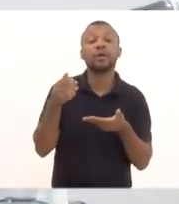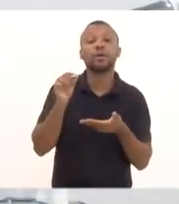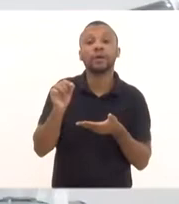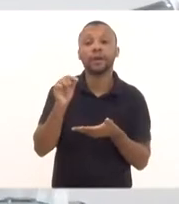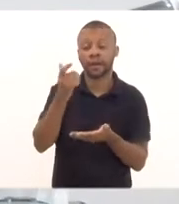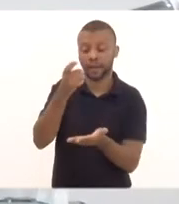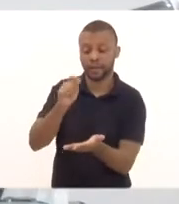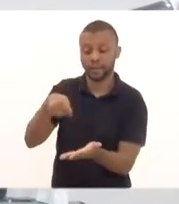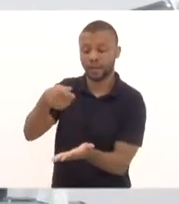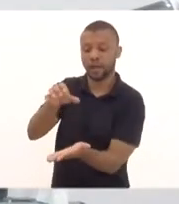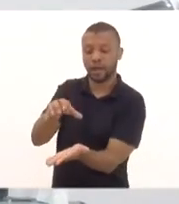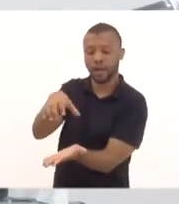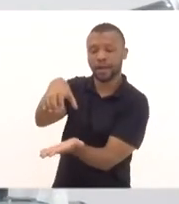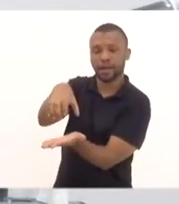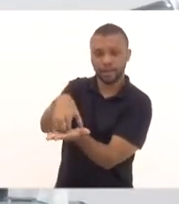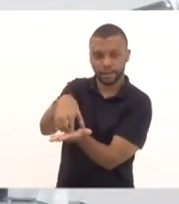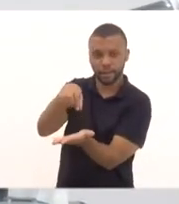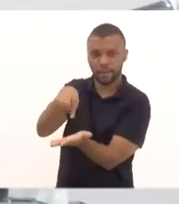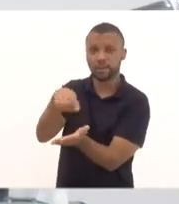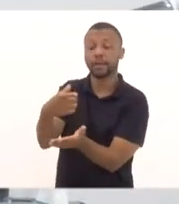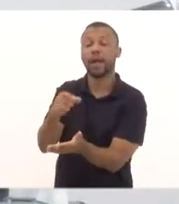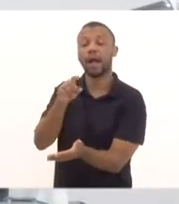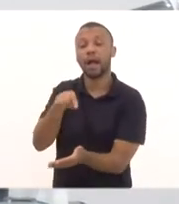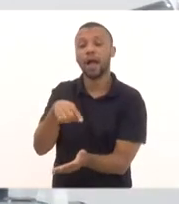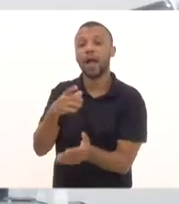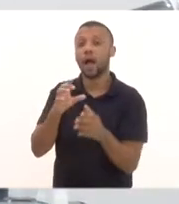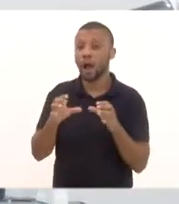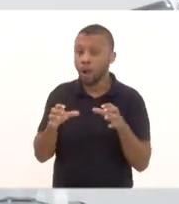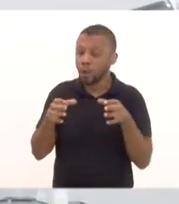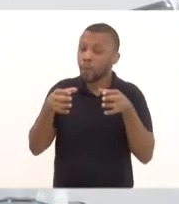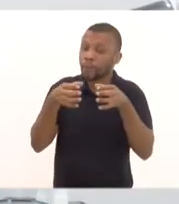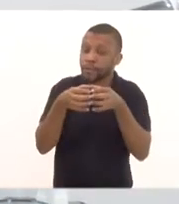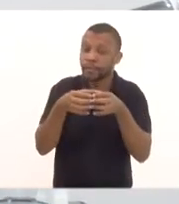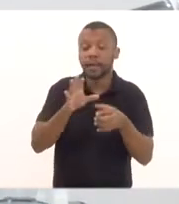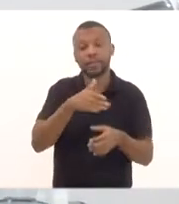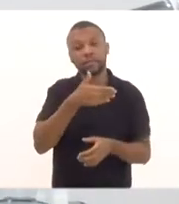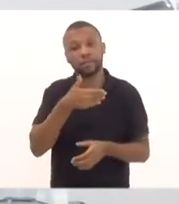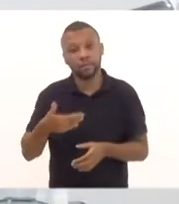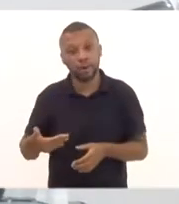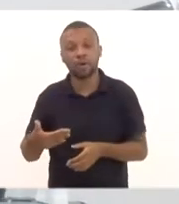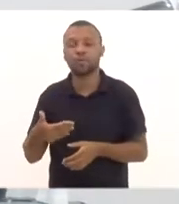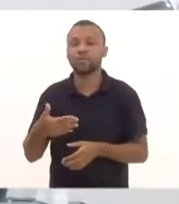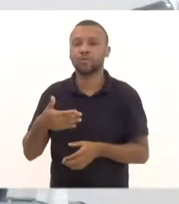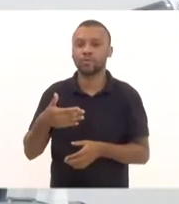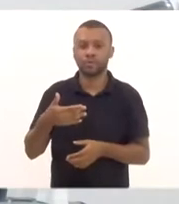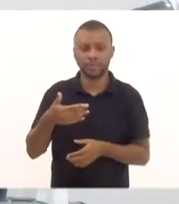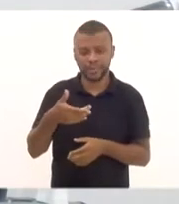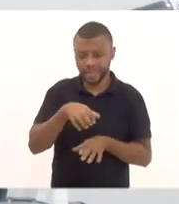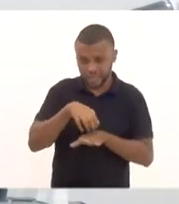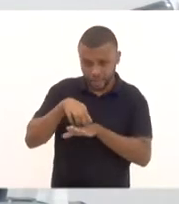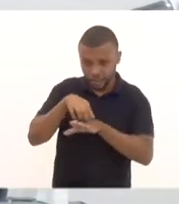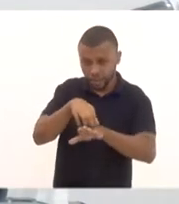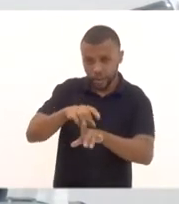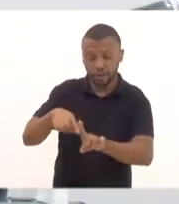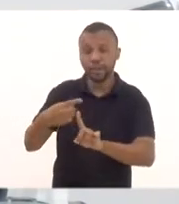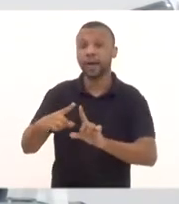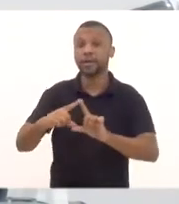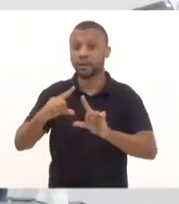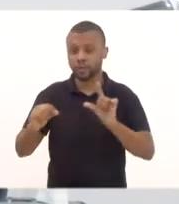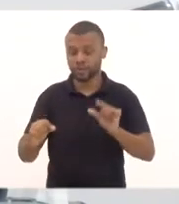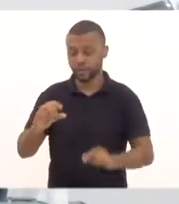não é que a companhia está Estadual de engenharia de trânsito transporte e logística que a empresa a companhia